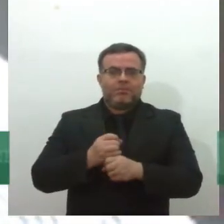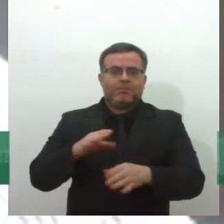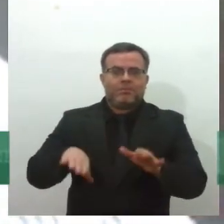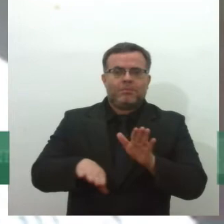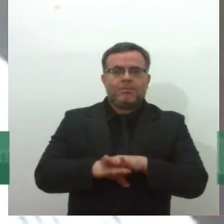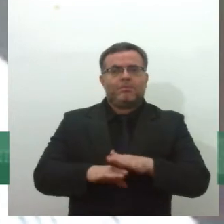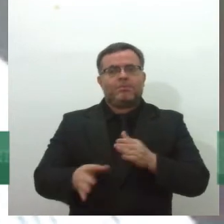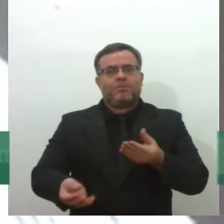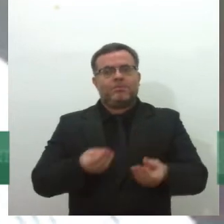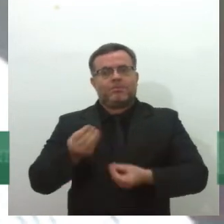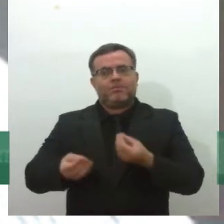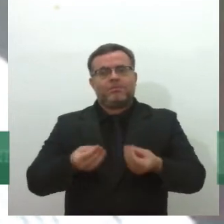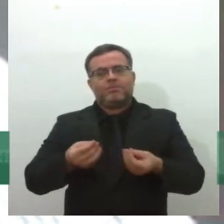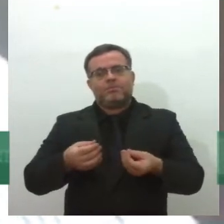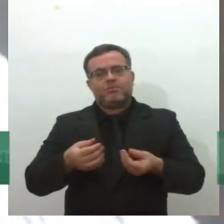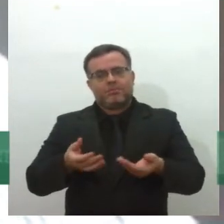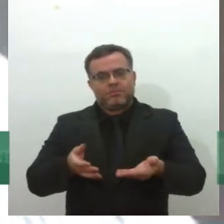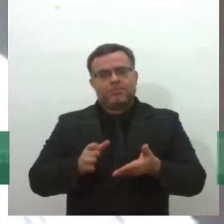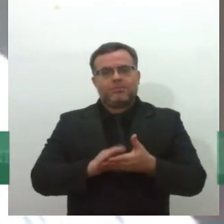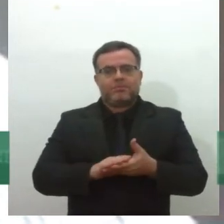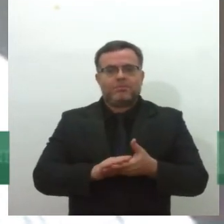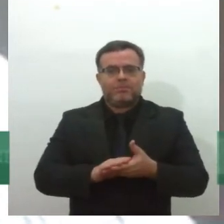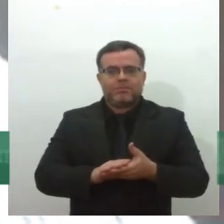preço, mas